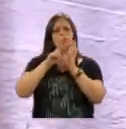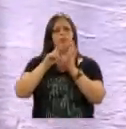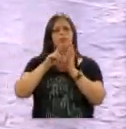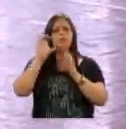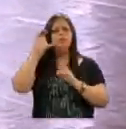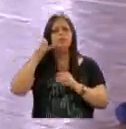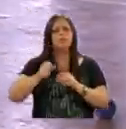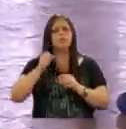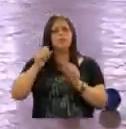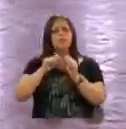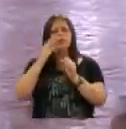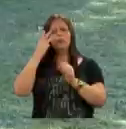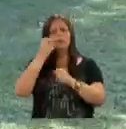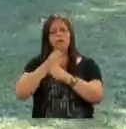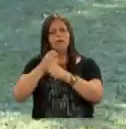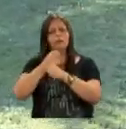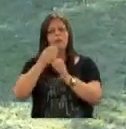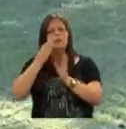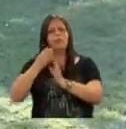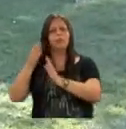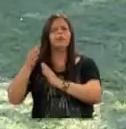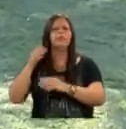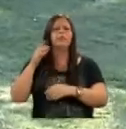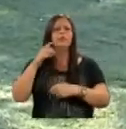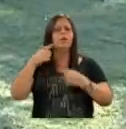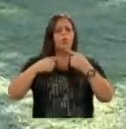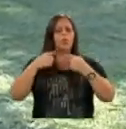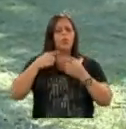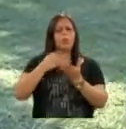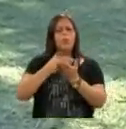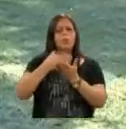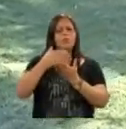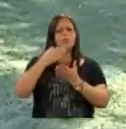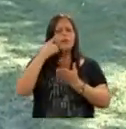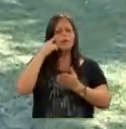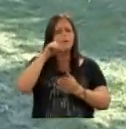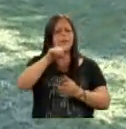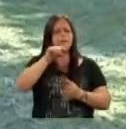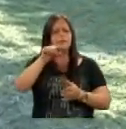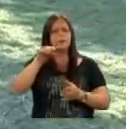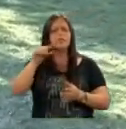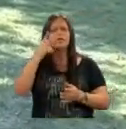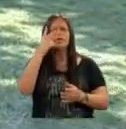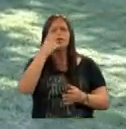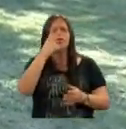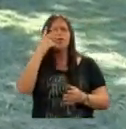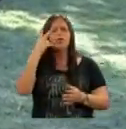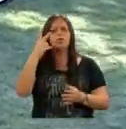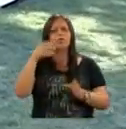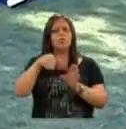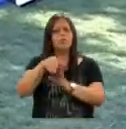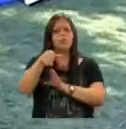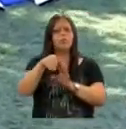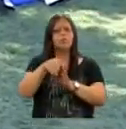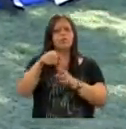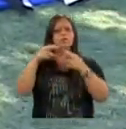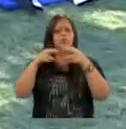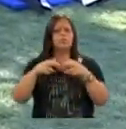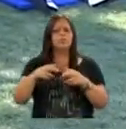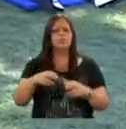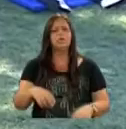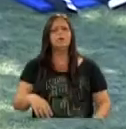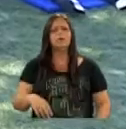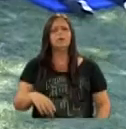anos a competição reuniu delegações que passaram pelas seletivas dos 22 conselhos regionais têm